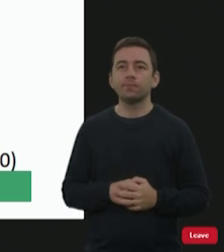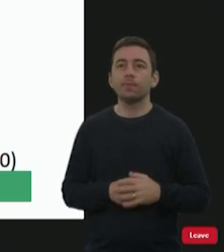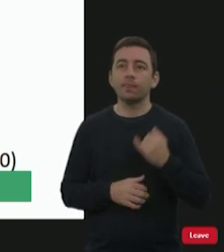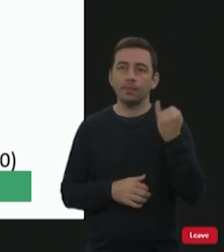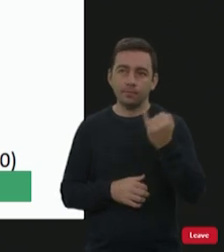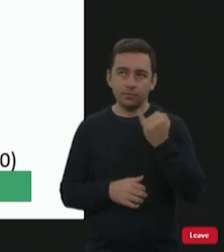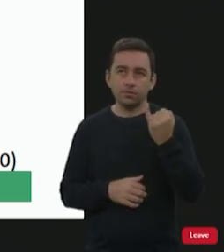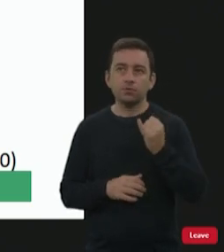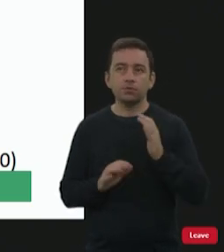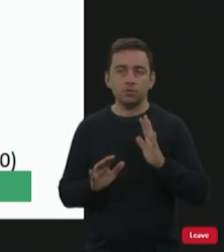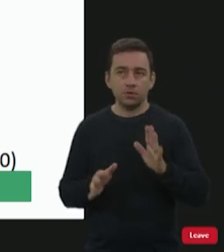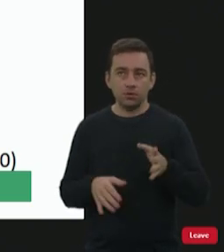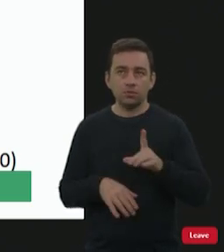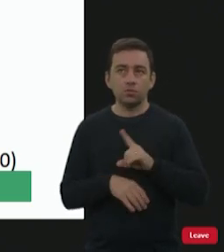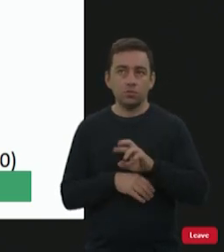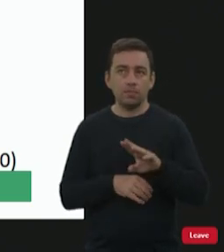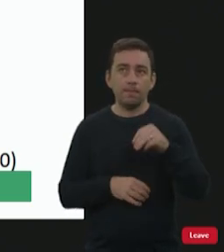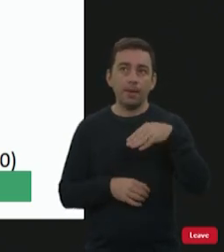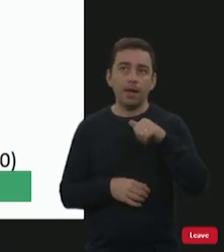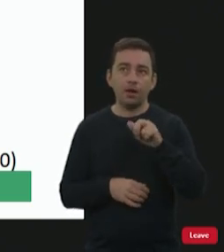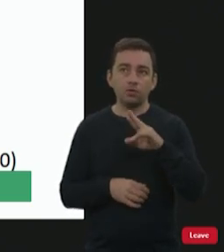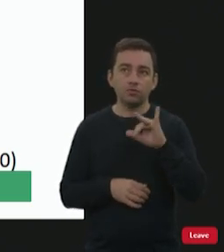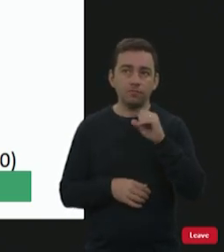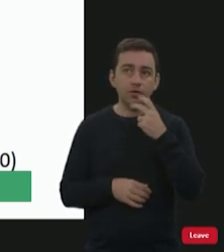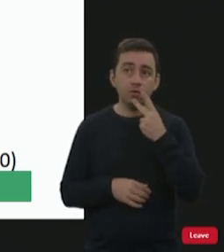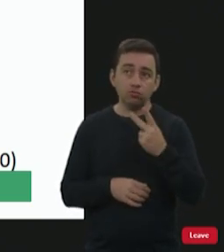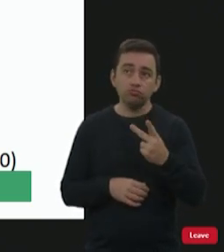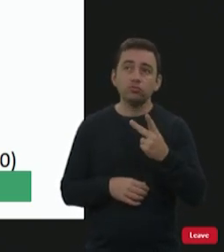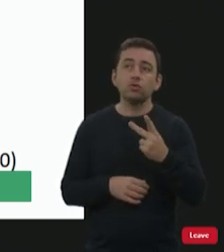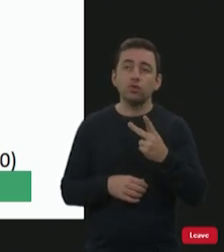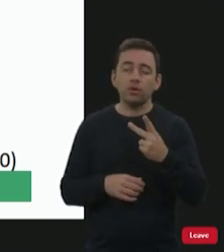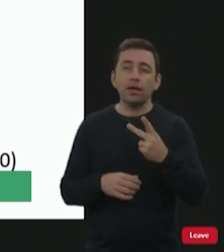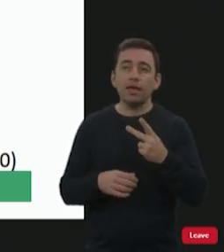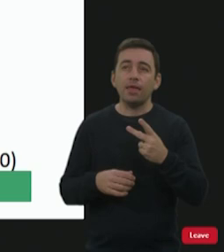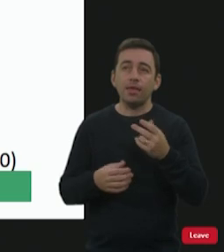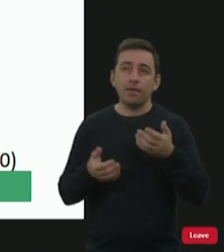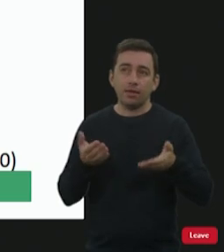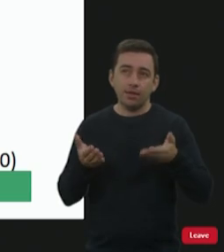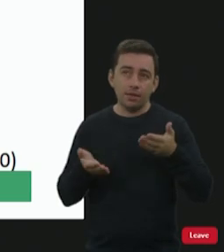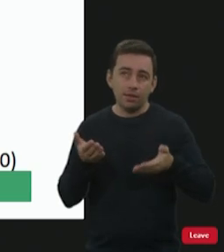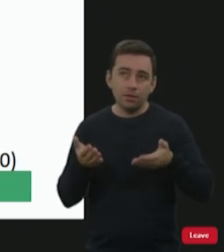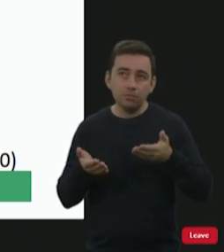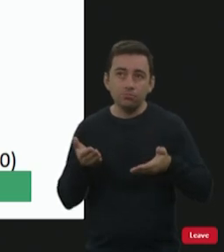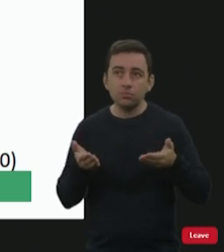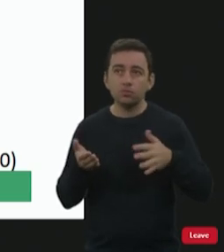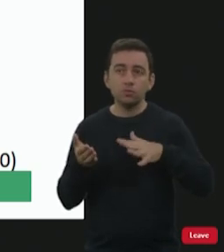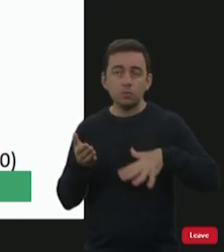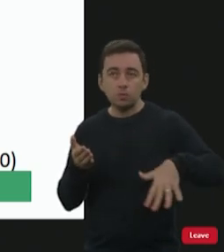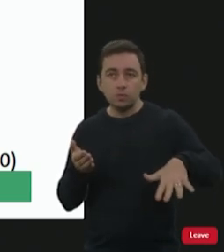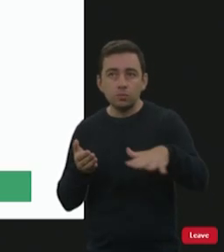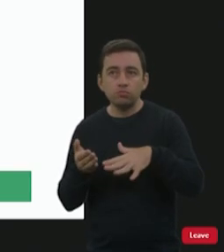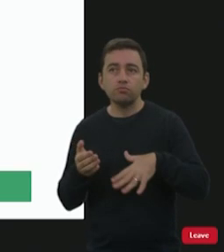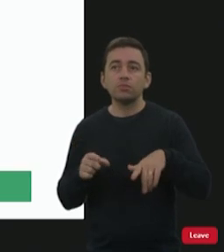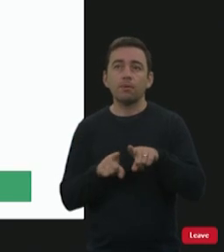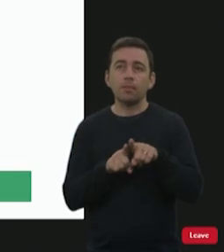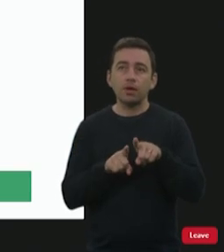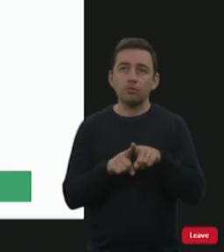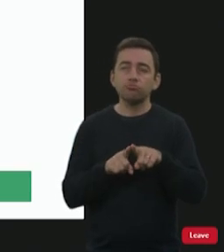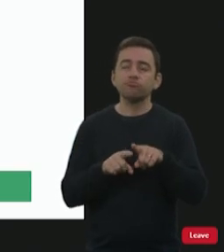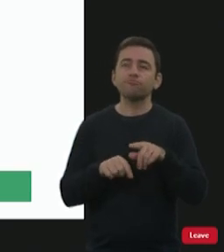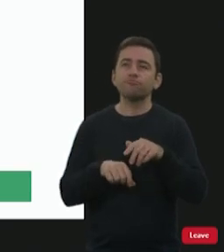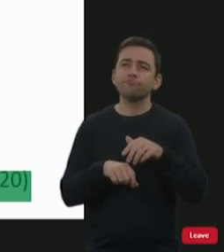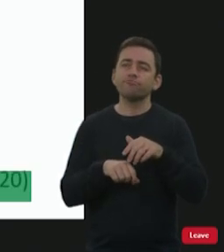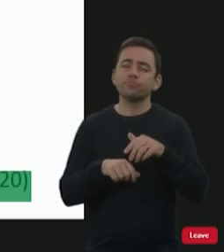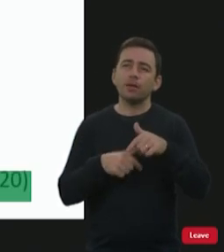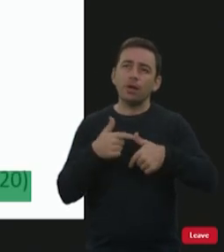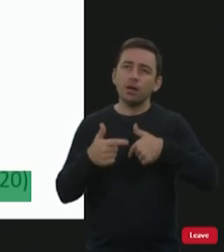Conforme o Dr. Marcos citou anteriormente, é importante um equilíbrio nutricional, é importante para o nutricionista, de equipe multidisciplinar, no manejo, na atenção a